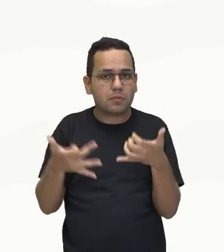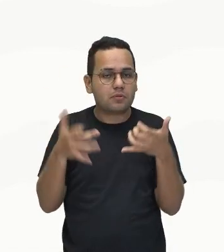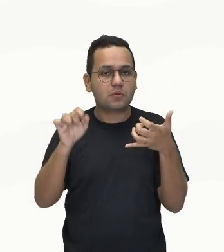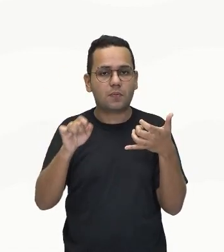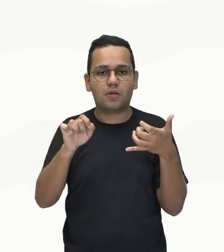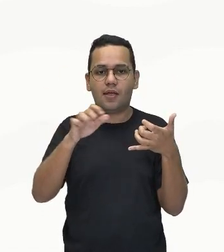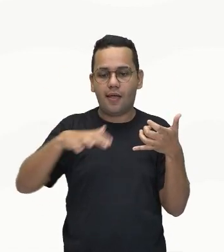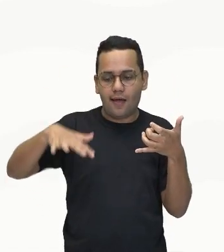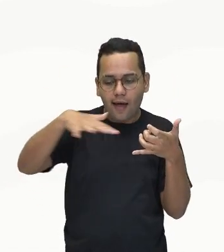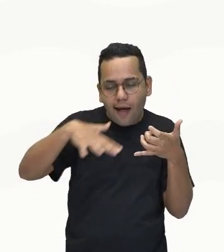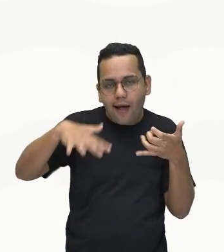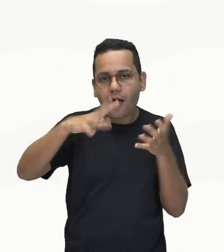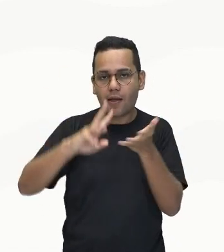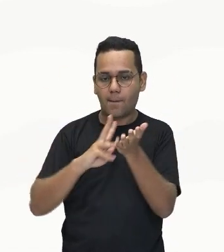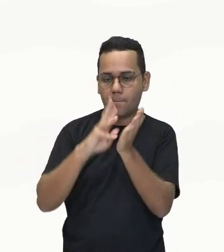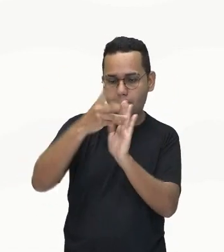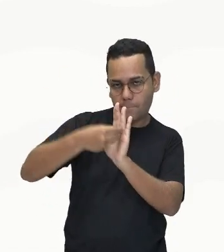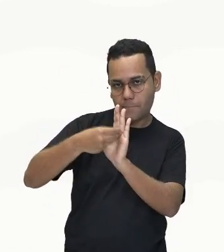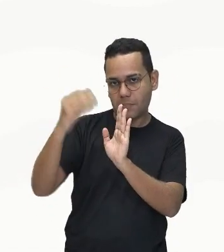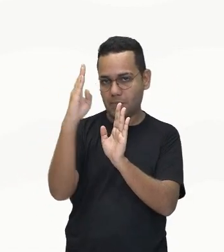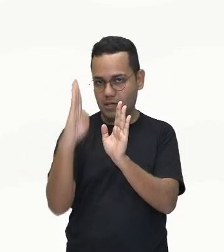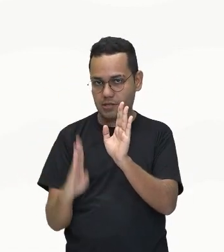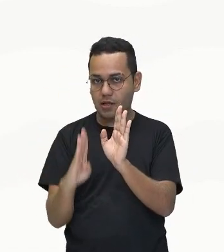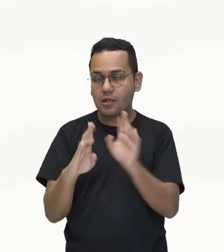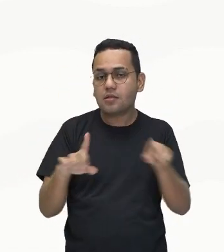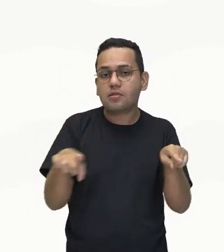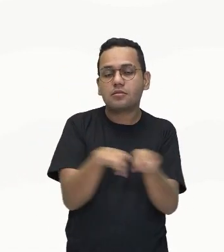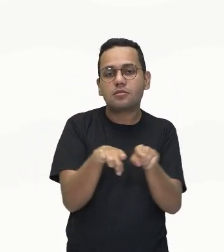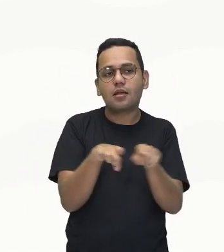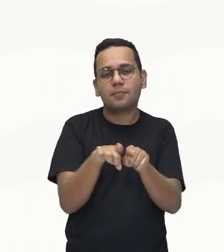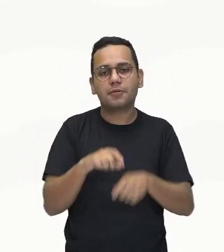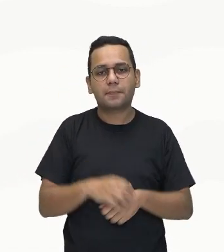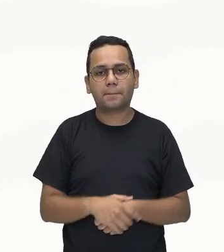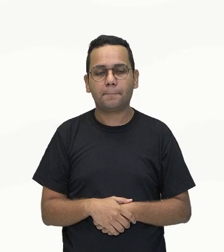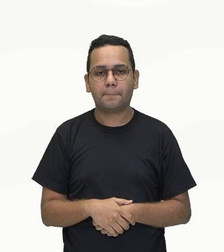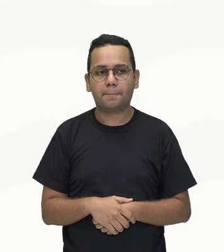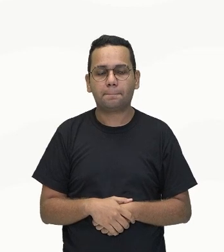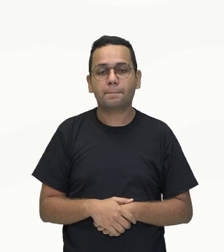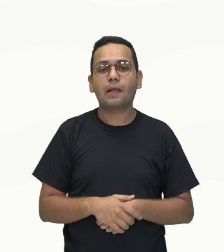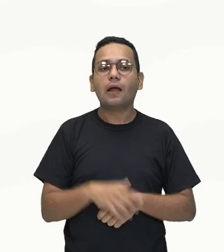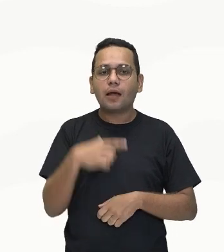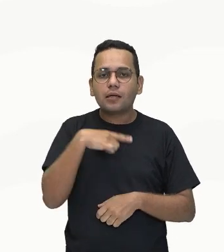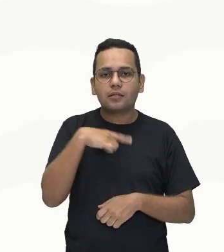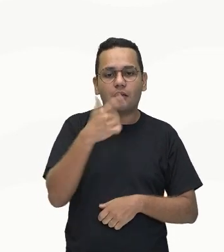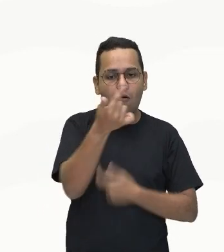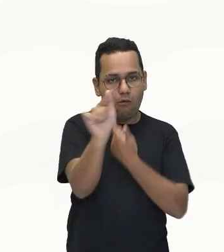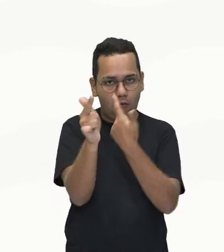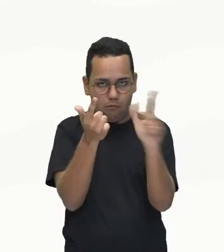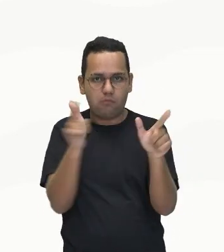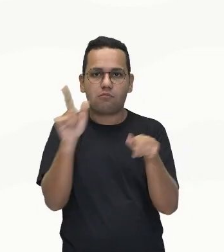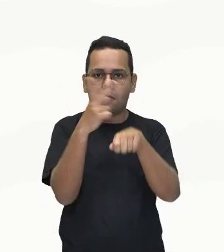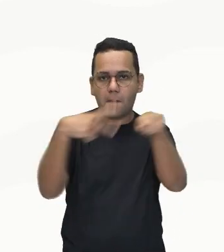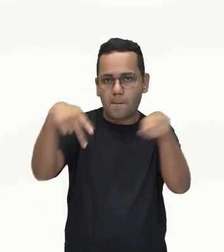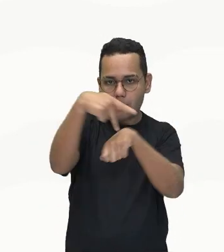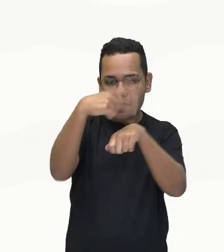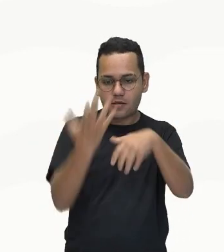brasileira, mas também do território que pertence ali a outros países, países que